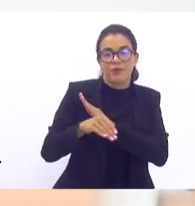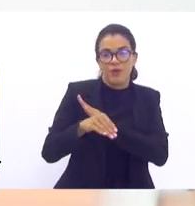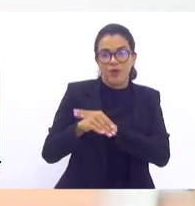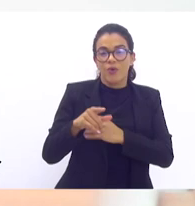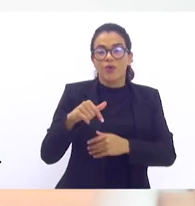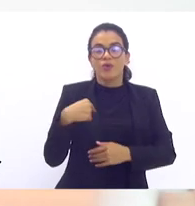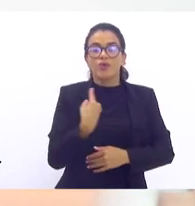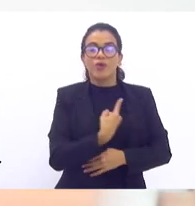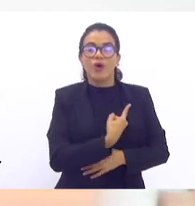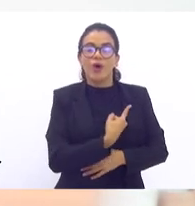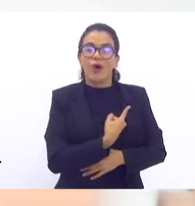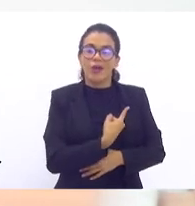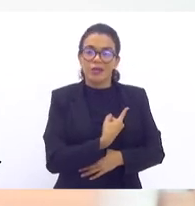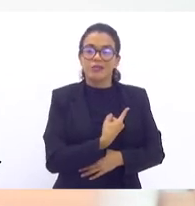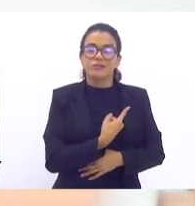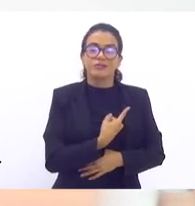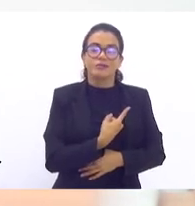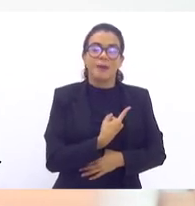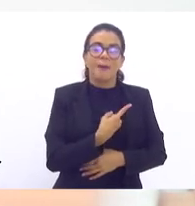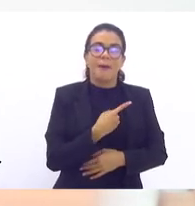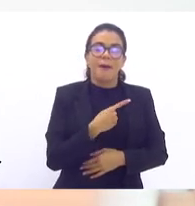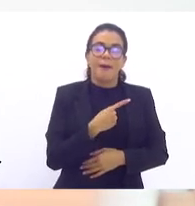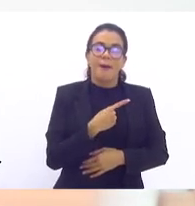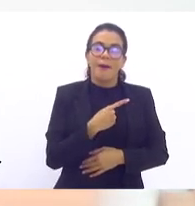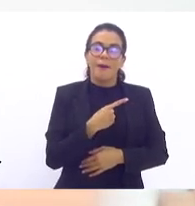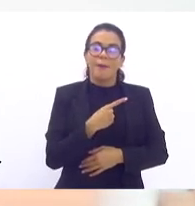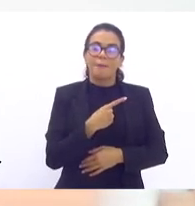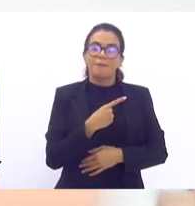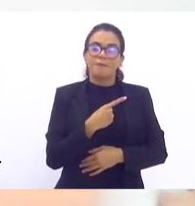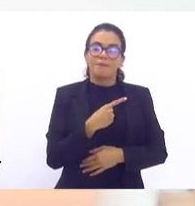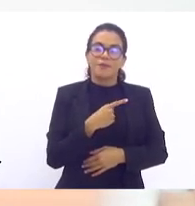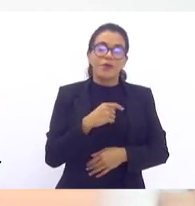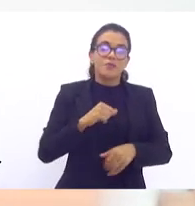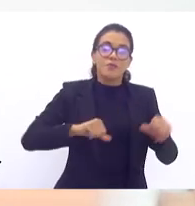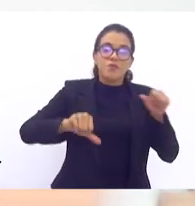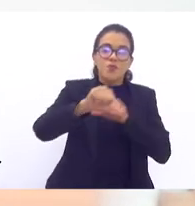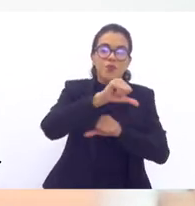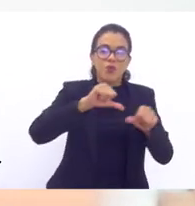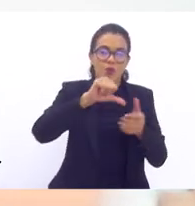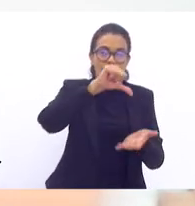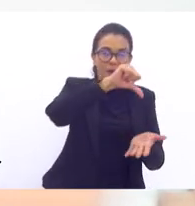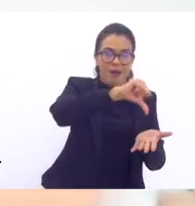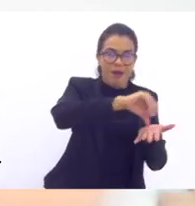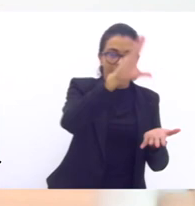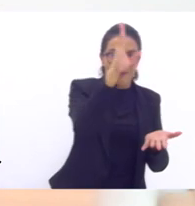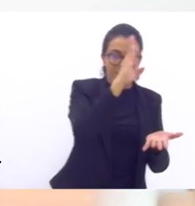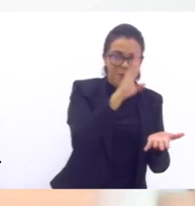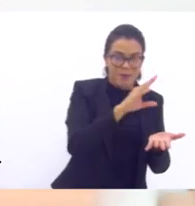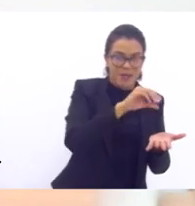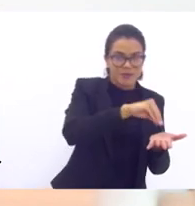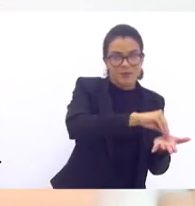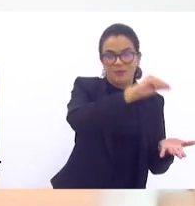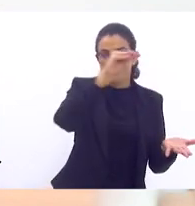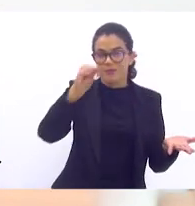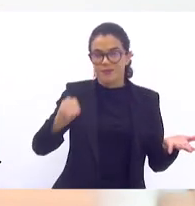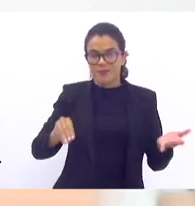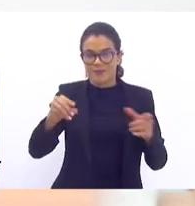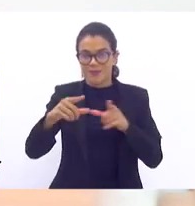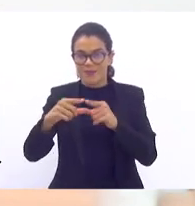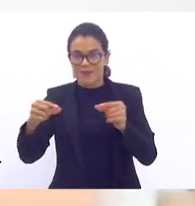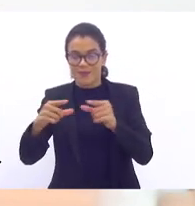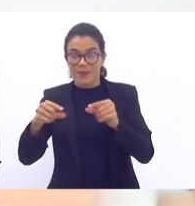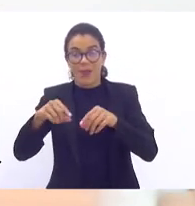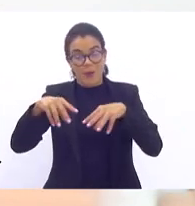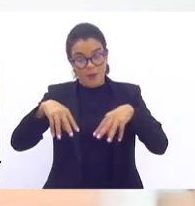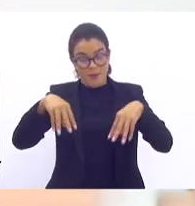deixamos de ser a capital do nosso país onde inclusive ali no nosso Palácio